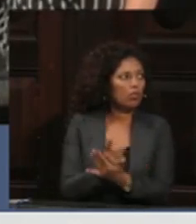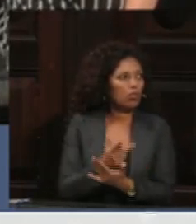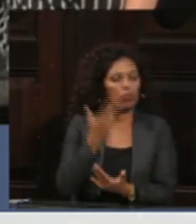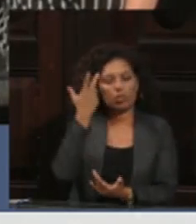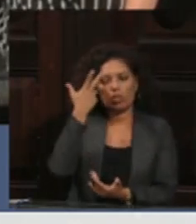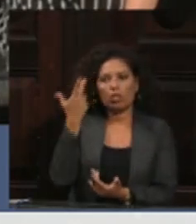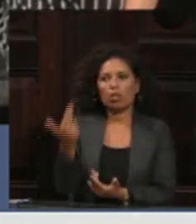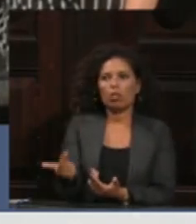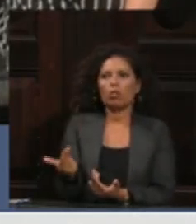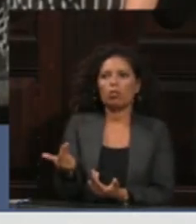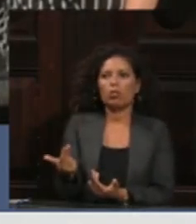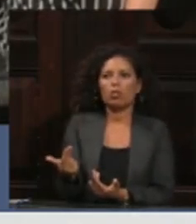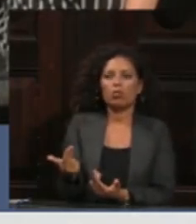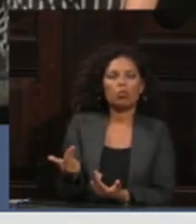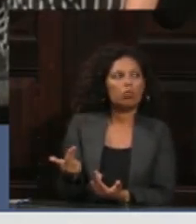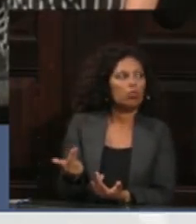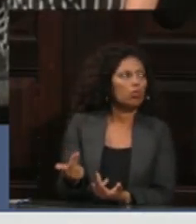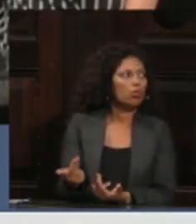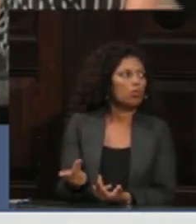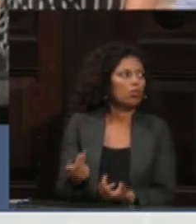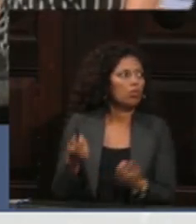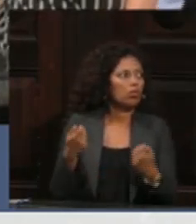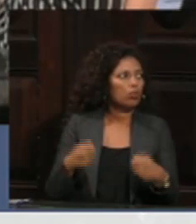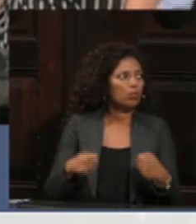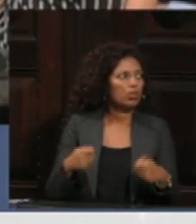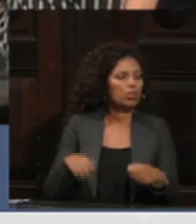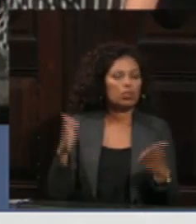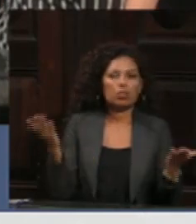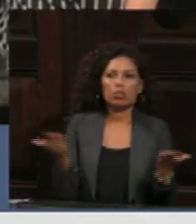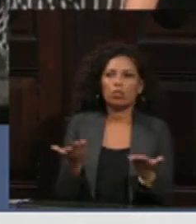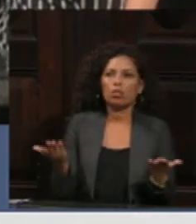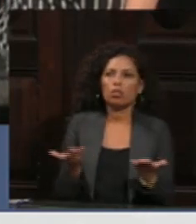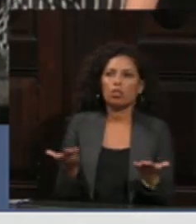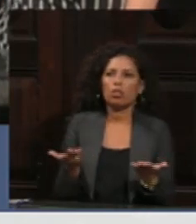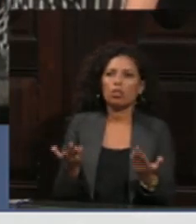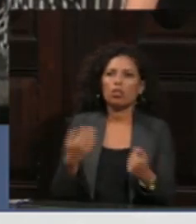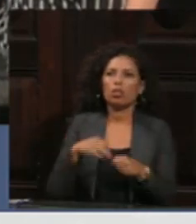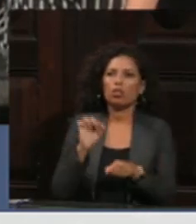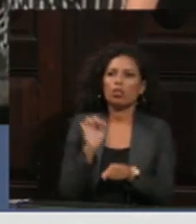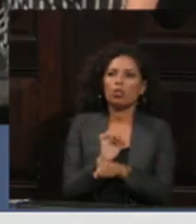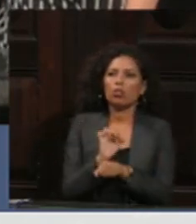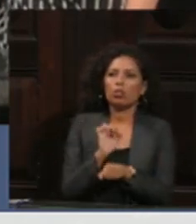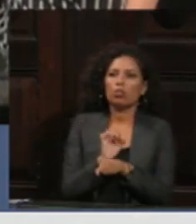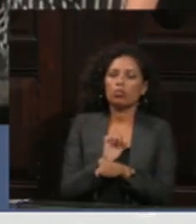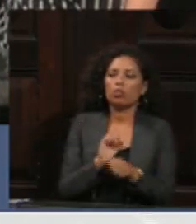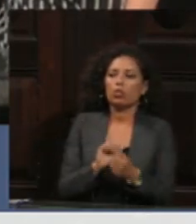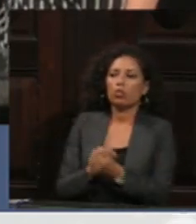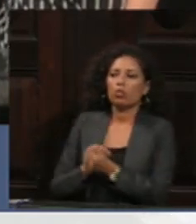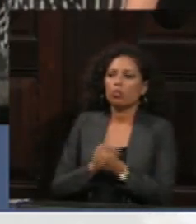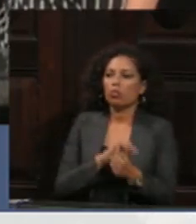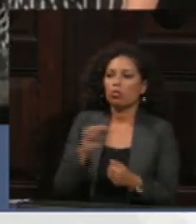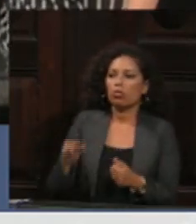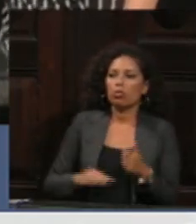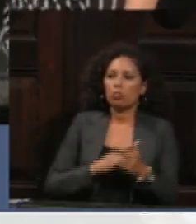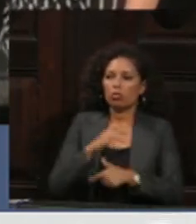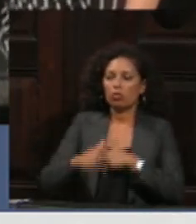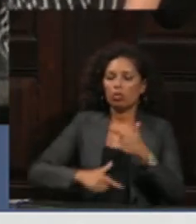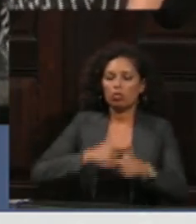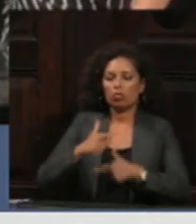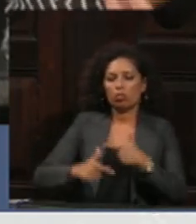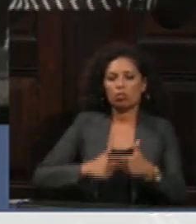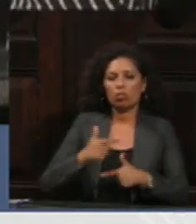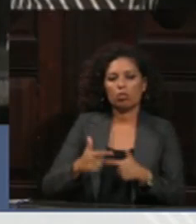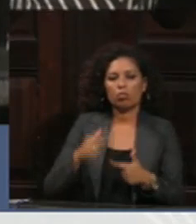as vantagens dos funcionários e precisa ter um entendimento agora com o Ministério Público do Trabalho, o sindicato, para que possa